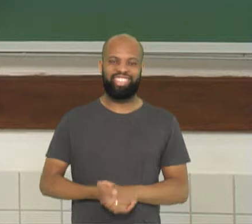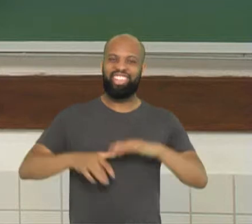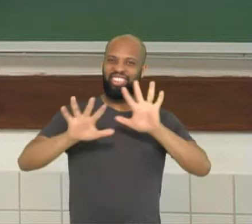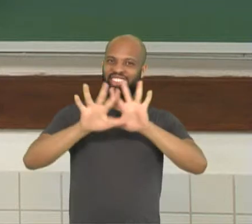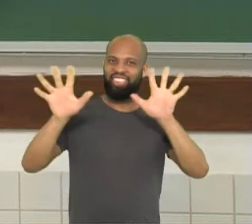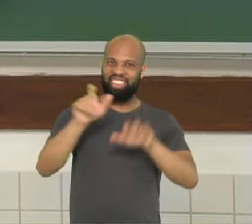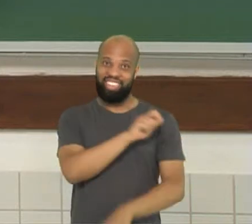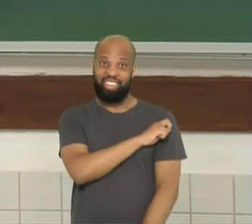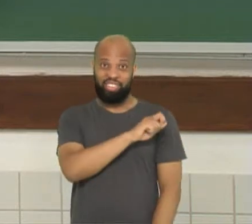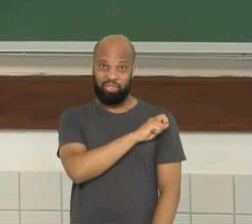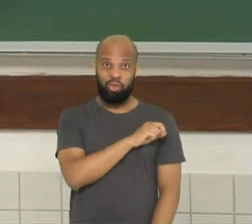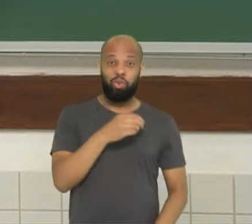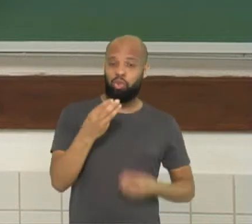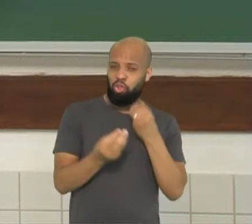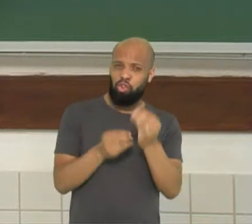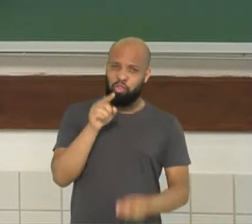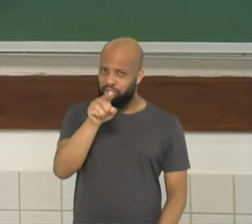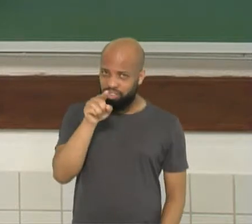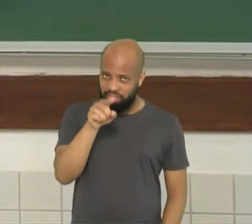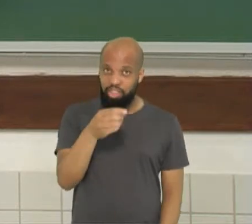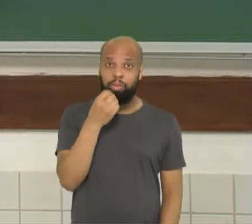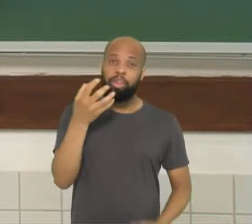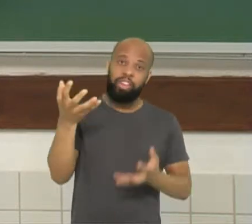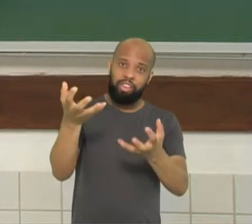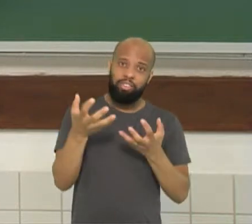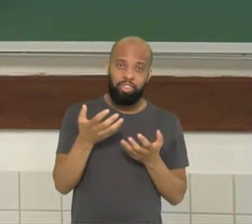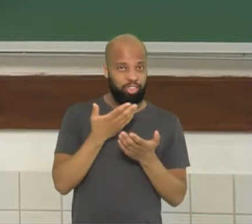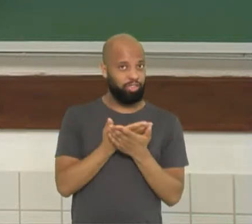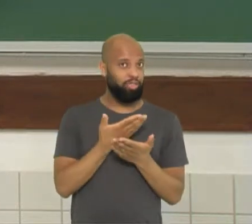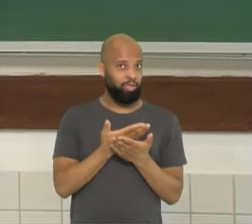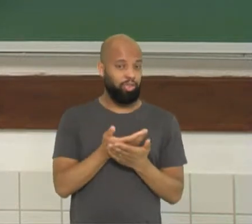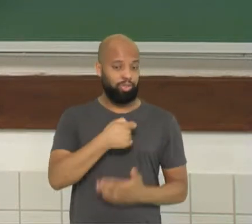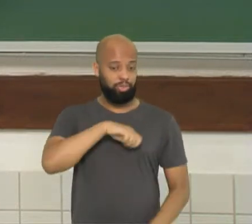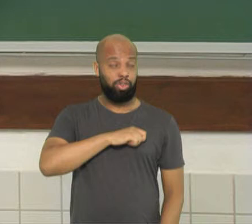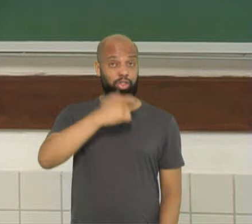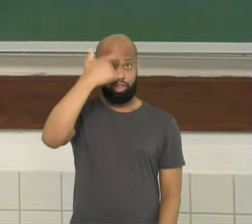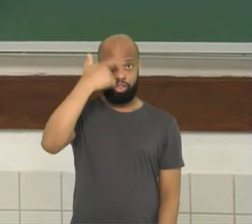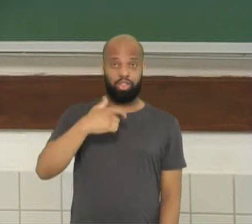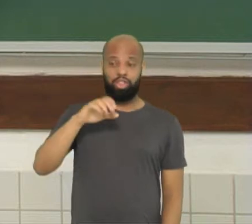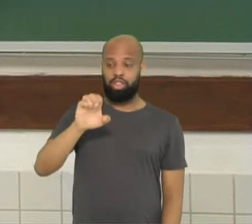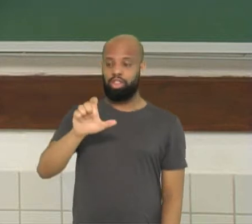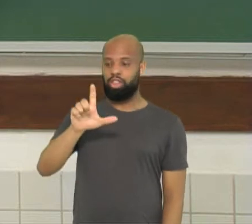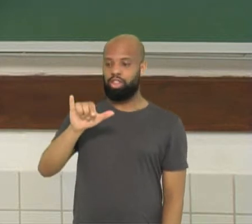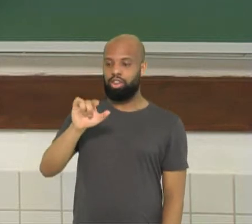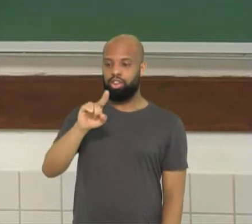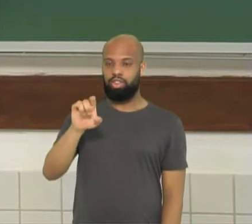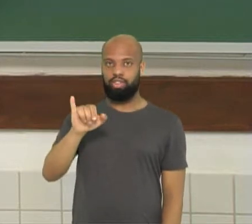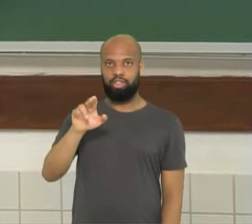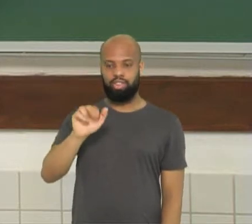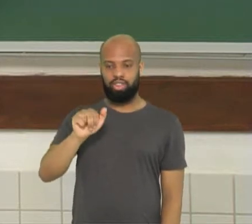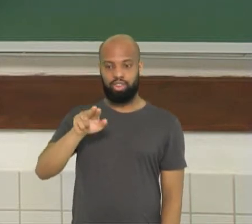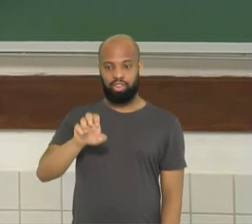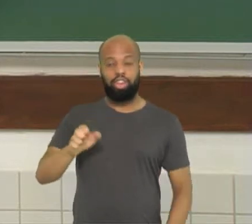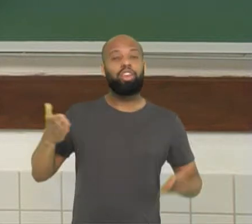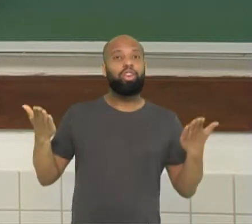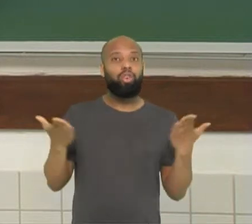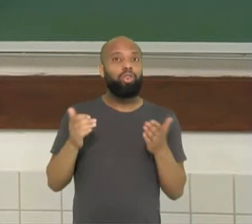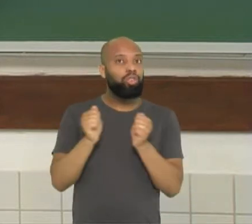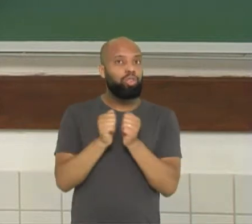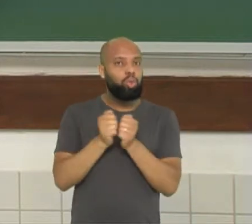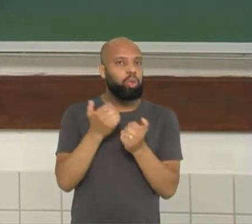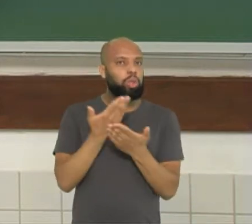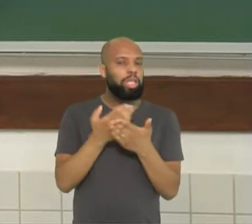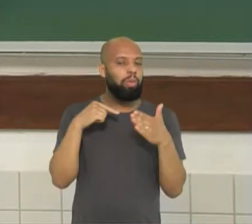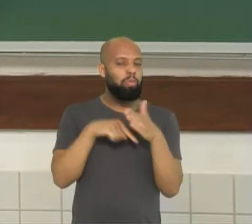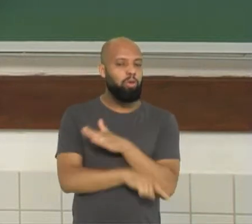Hola chicos, ¿qué tal? Bienvenidos a más una clase. Soy la professora Elisiane e juntos vamos a estudar um pouquinho